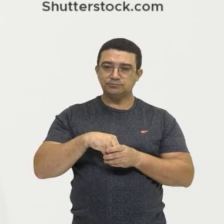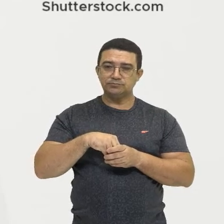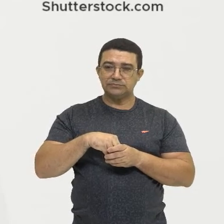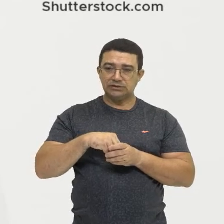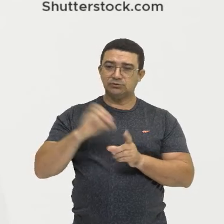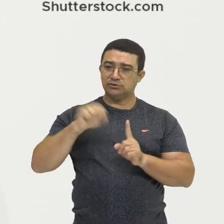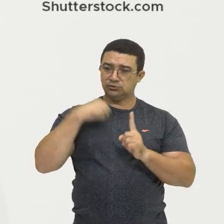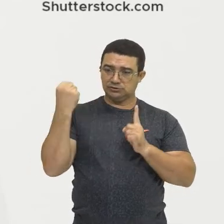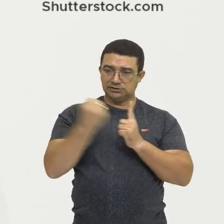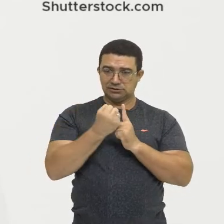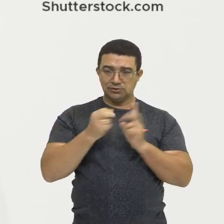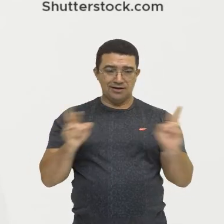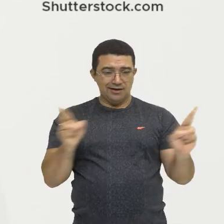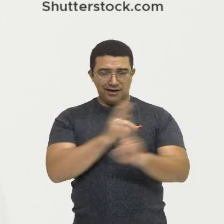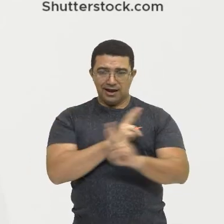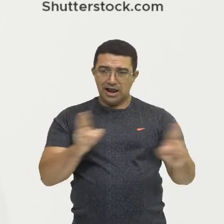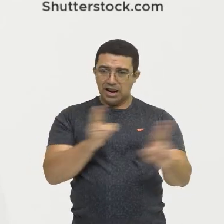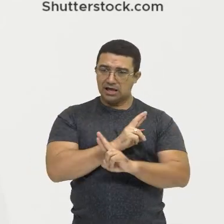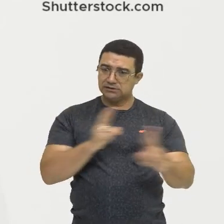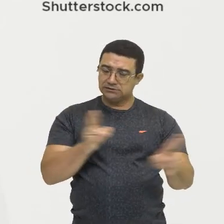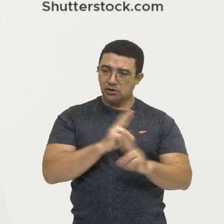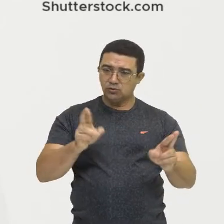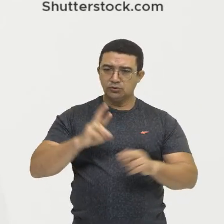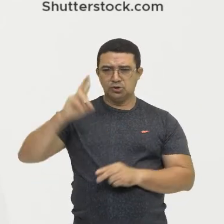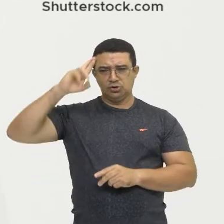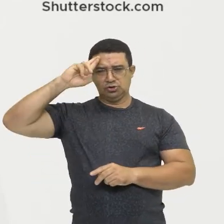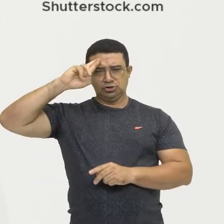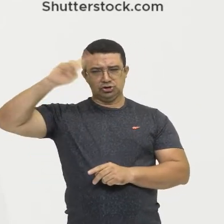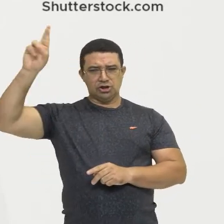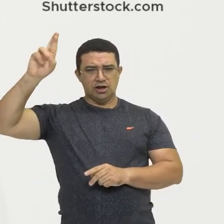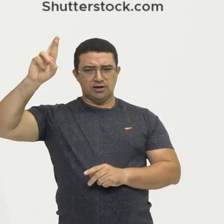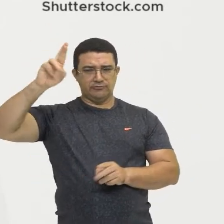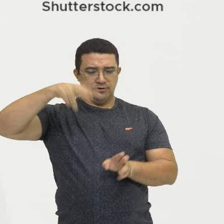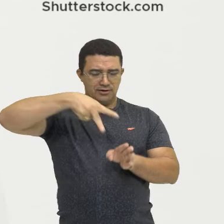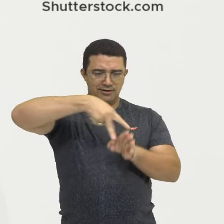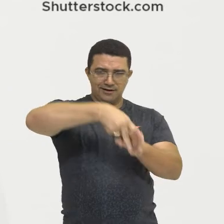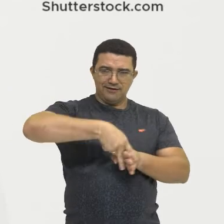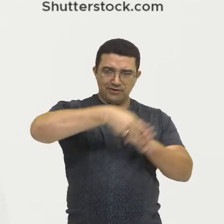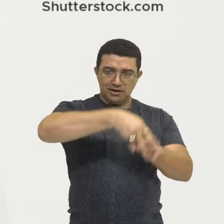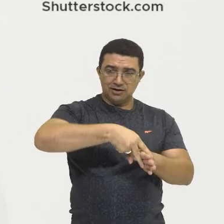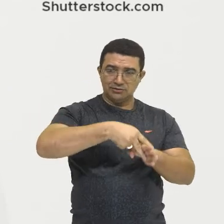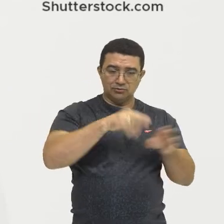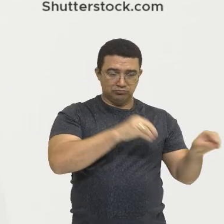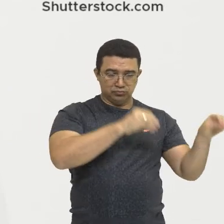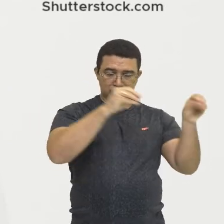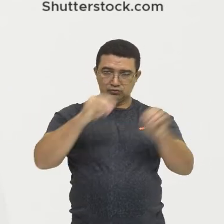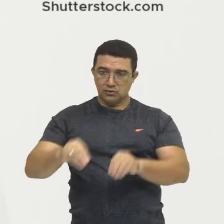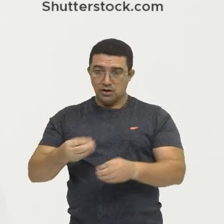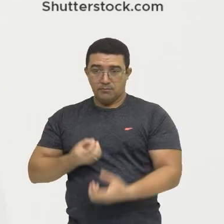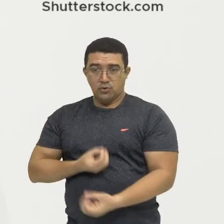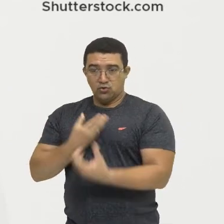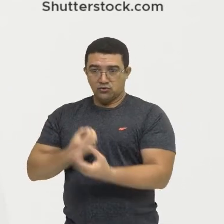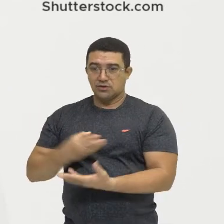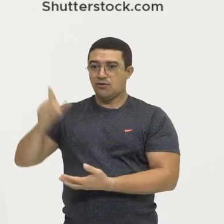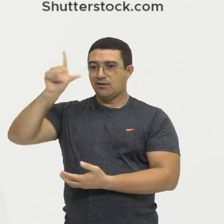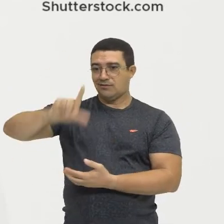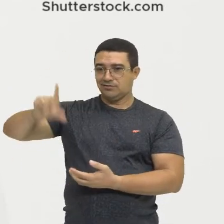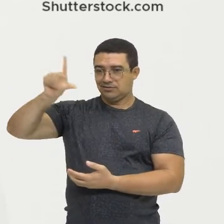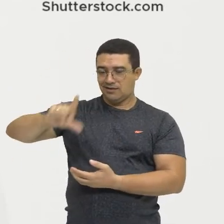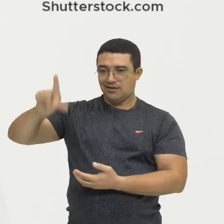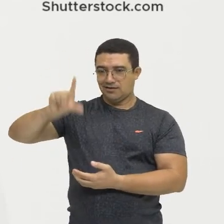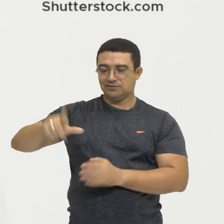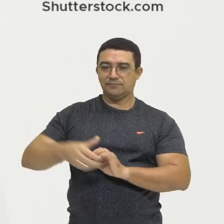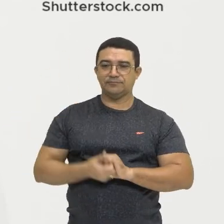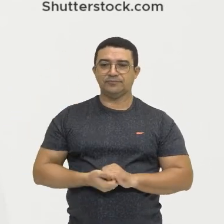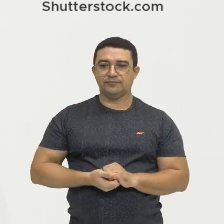na sociedade, a relação dos senhores com os cavaleiros, ela se transfere também para a produção literária, aquele servilismo,